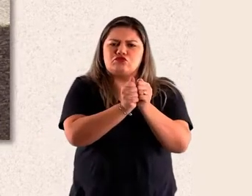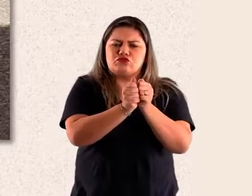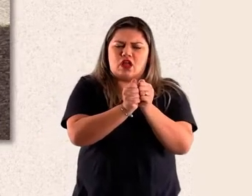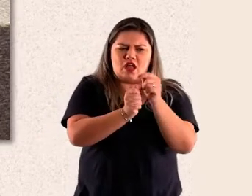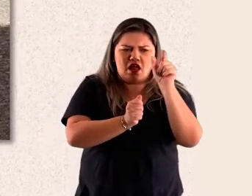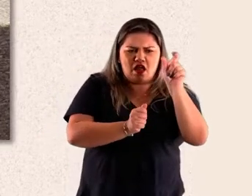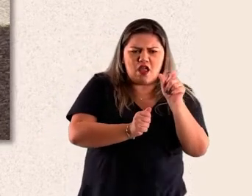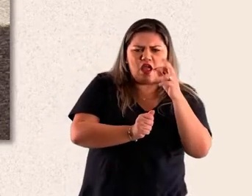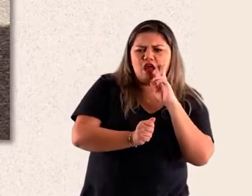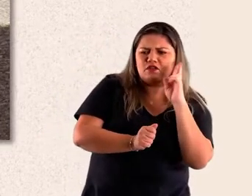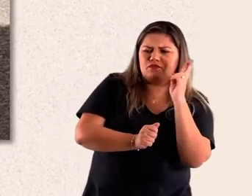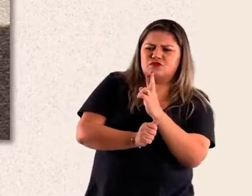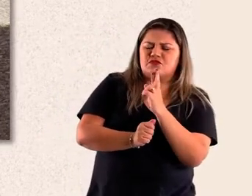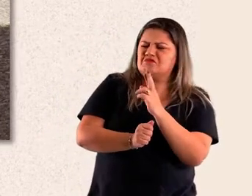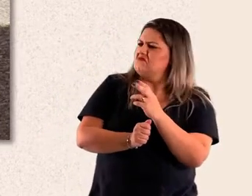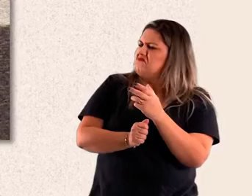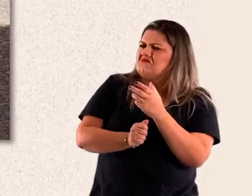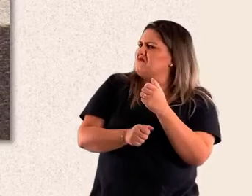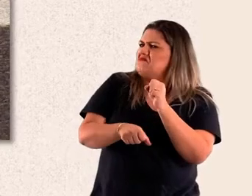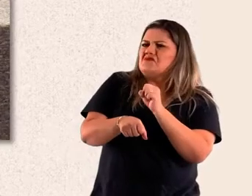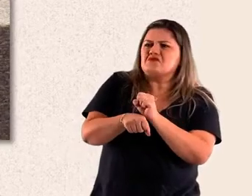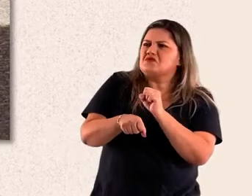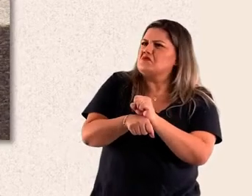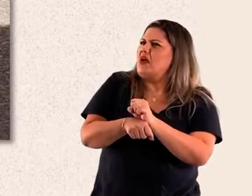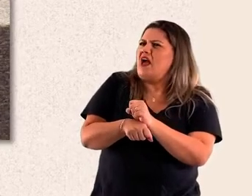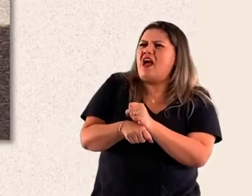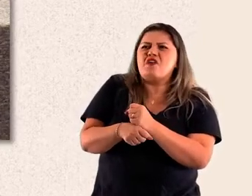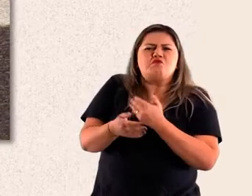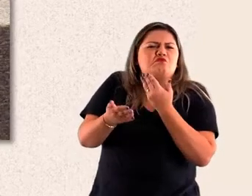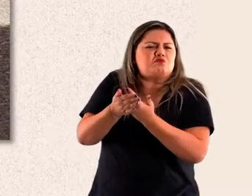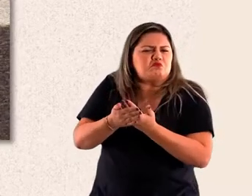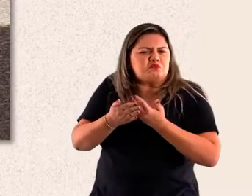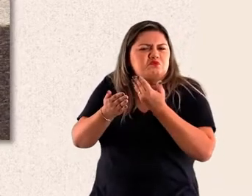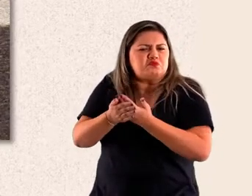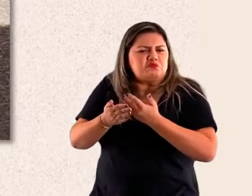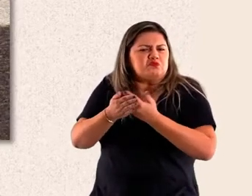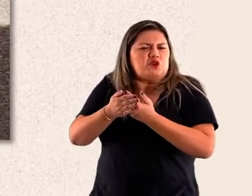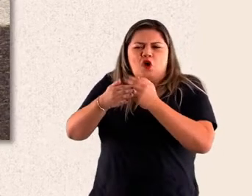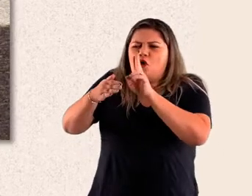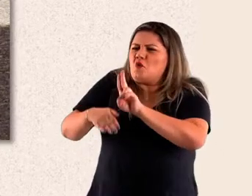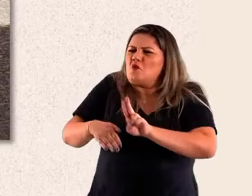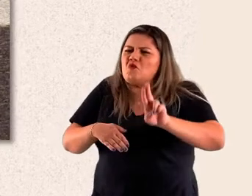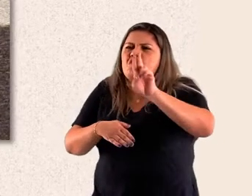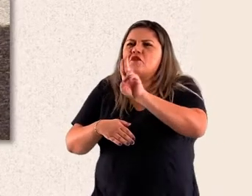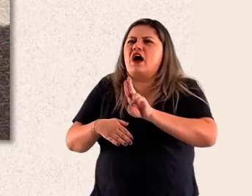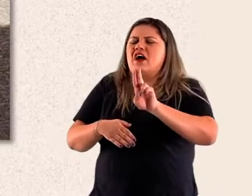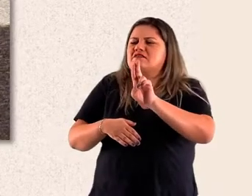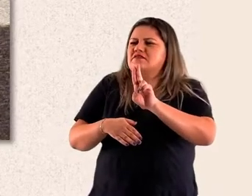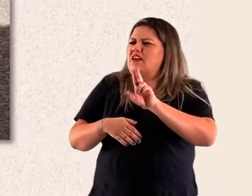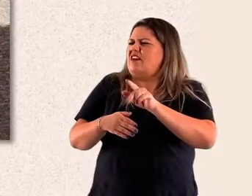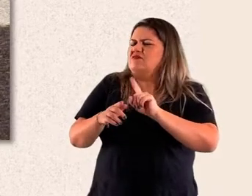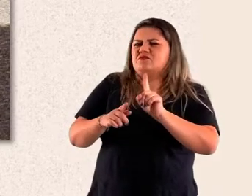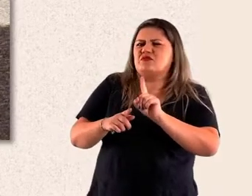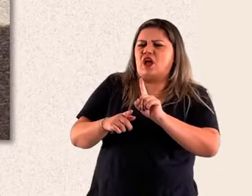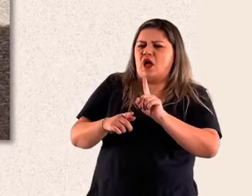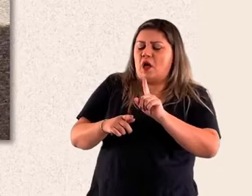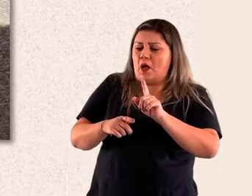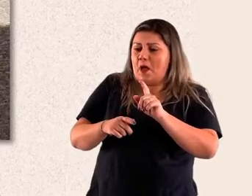técnica se não adianta a pessoa fazer raiva de Ei eu não é isso a pessoa tem que ter capacidade de